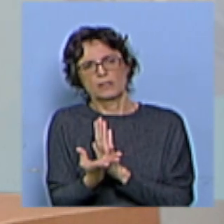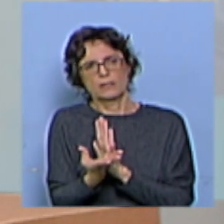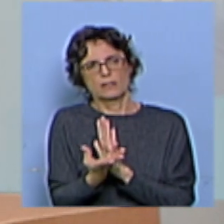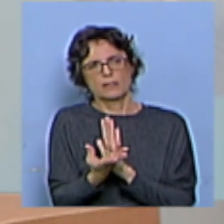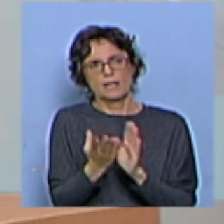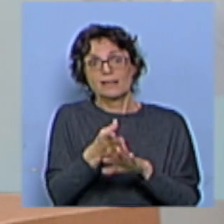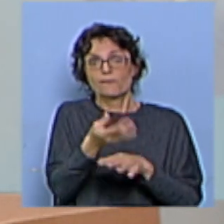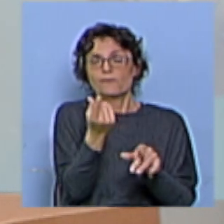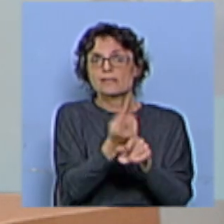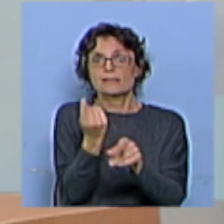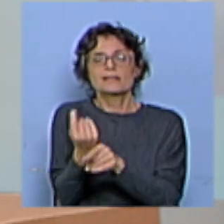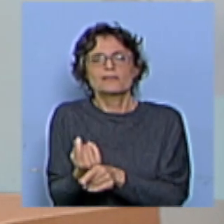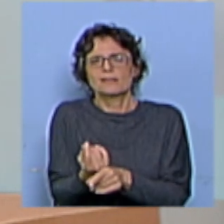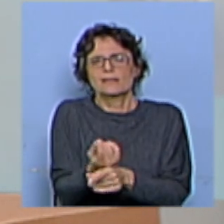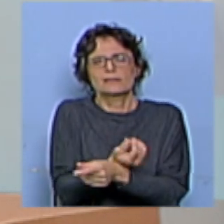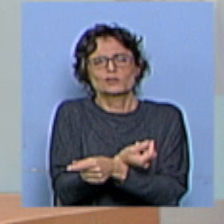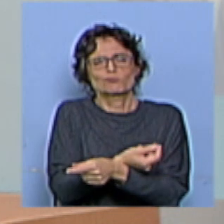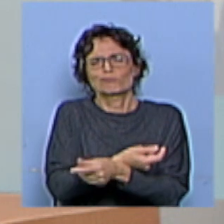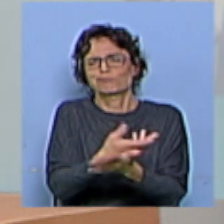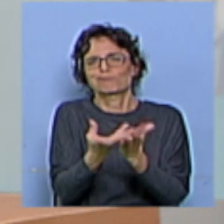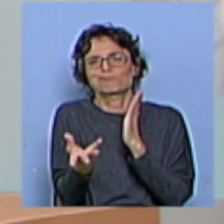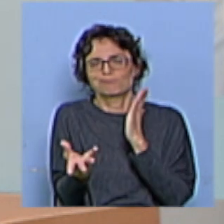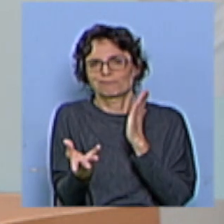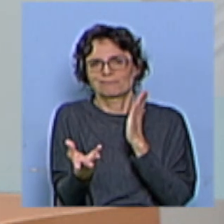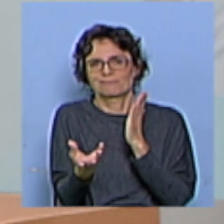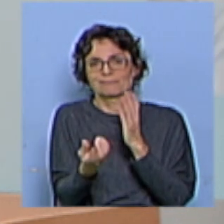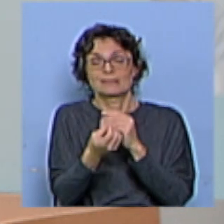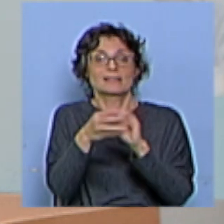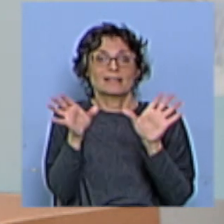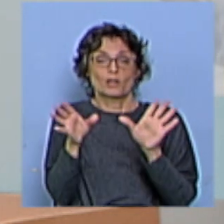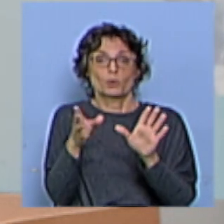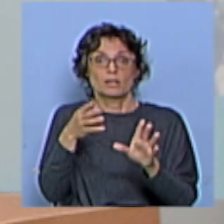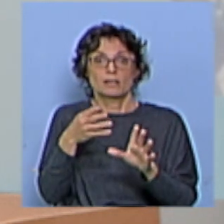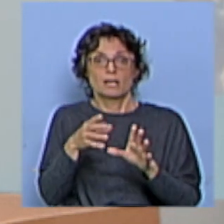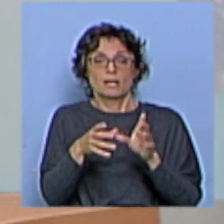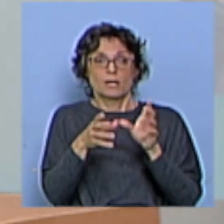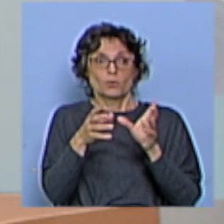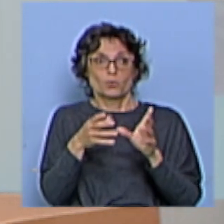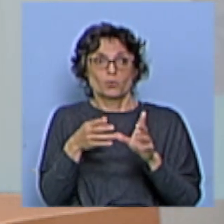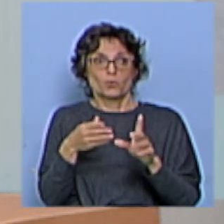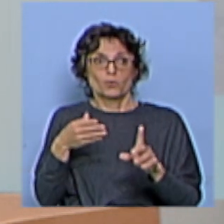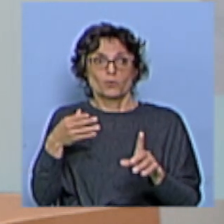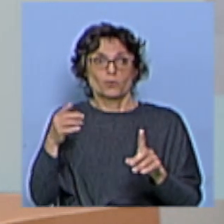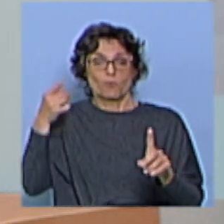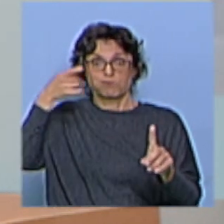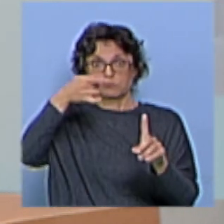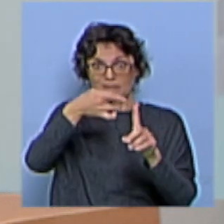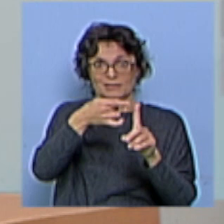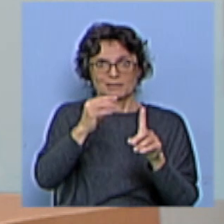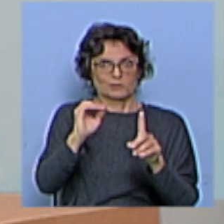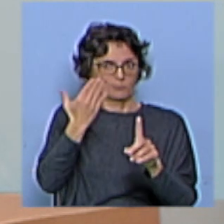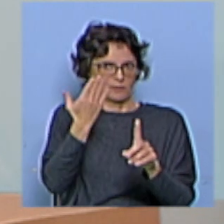dos públicos-alvo mais relevantes, uma faixa etária, enfim, de crianças